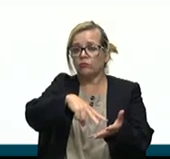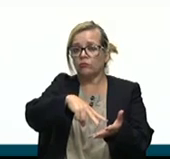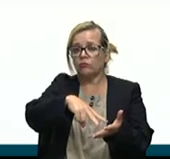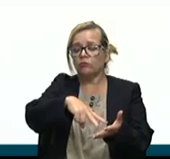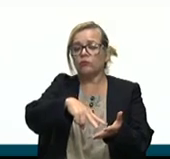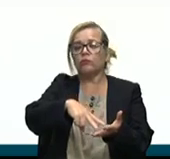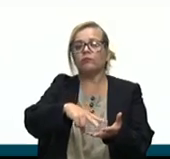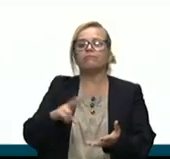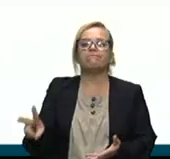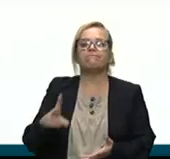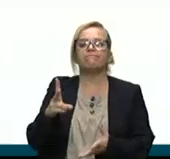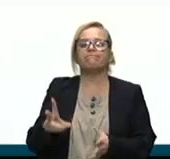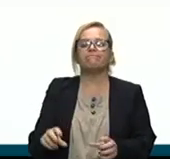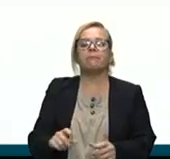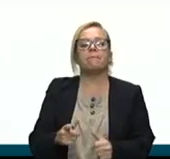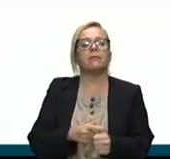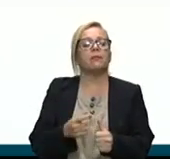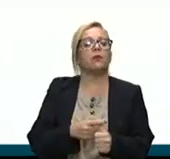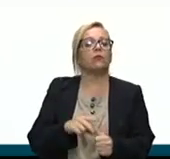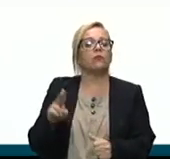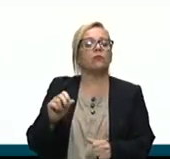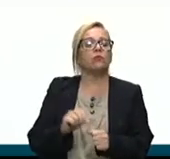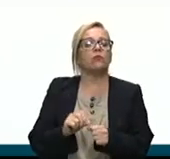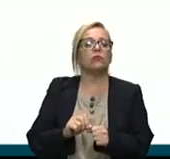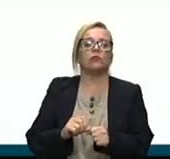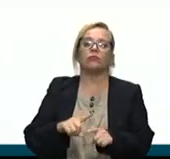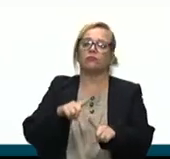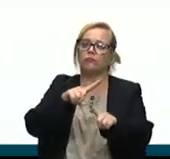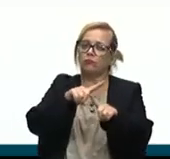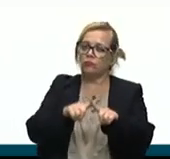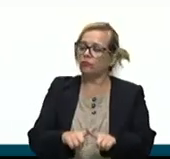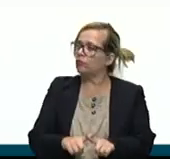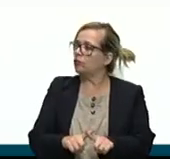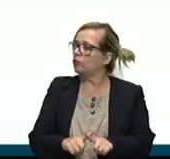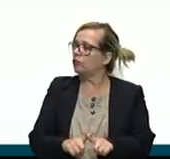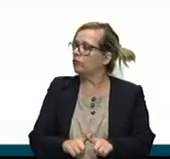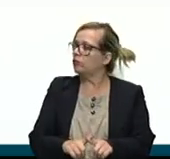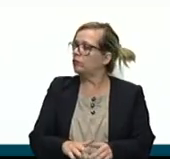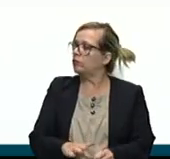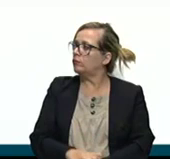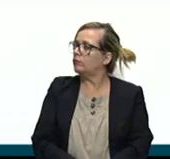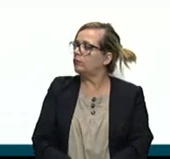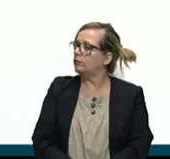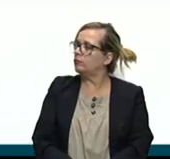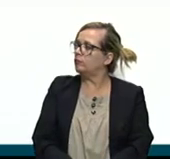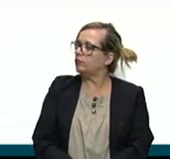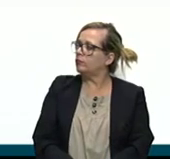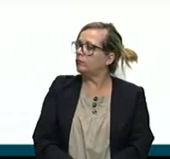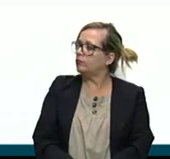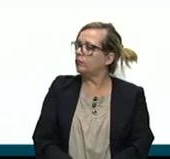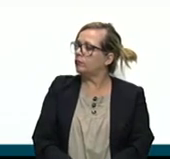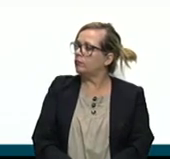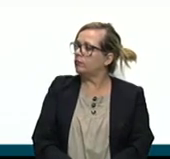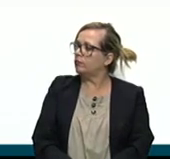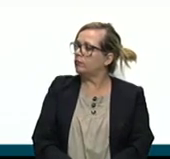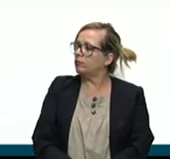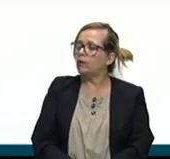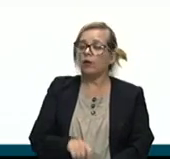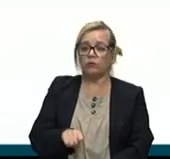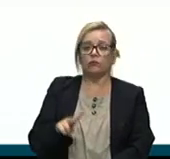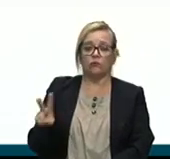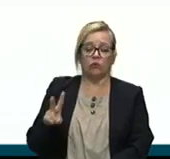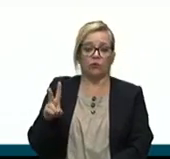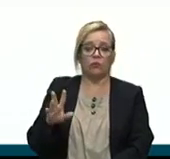resolvo. Primeira multiplicação. 10,5 vezes 15, 157,5. Esse